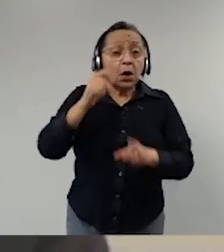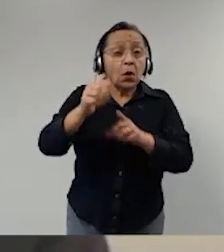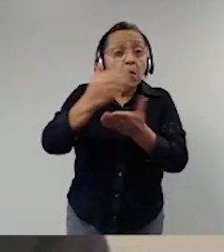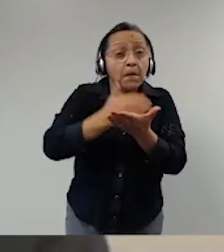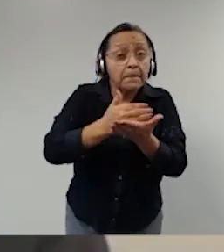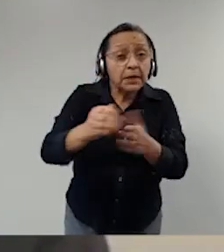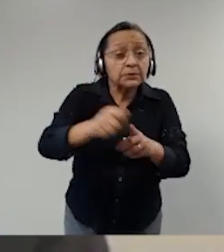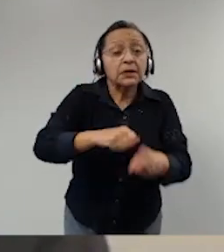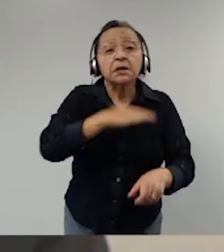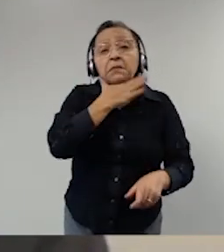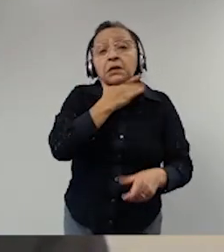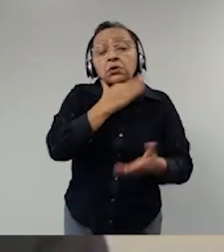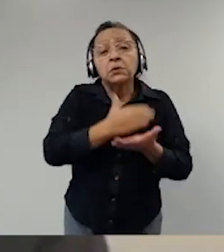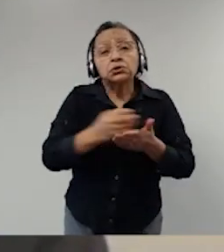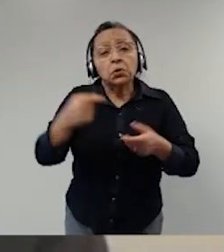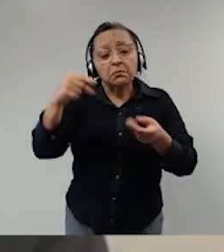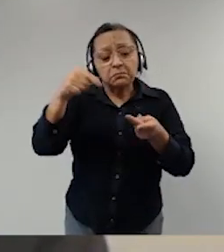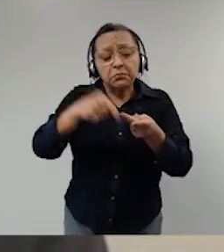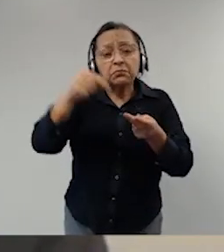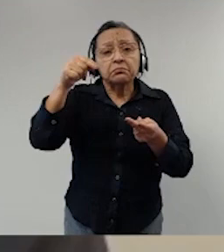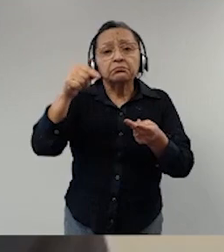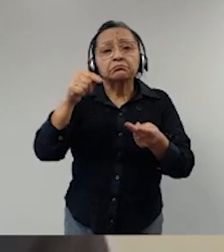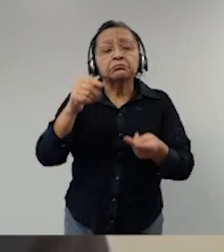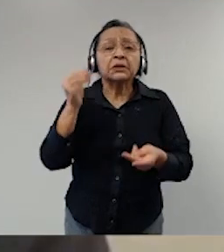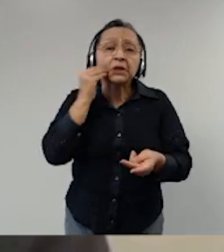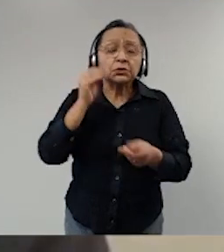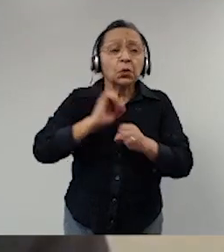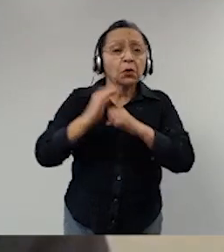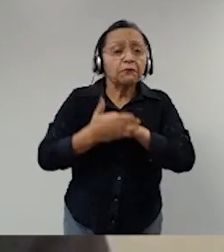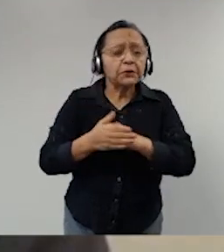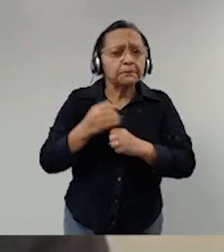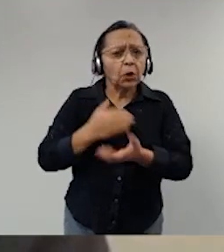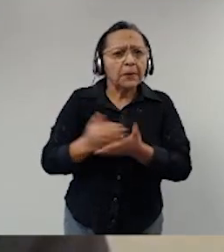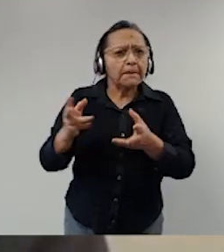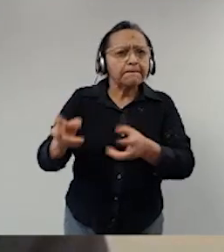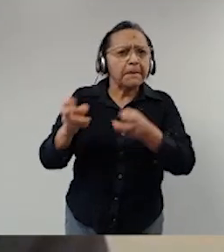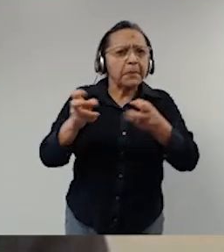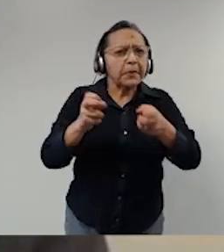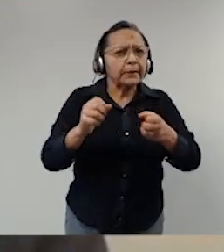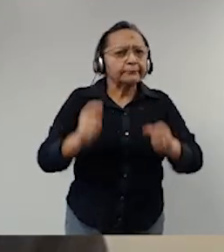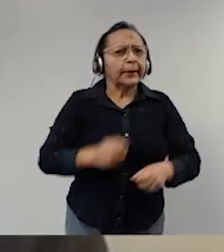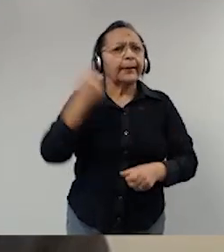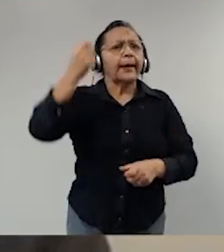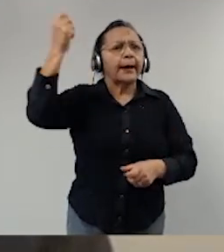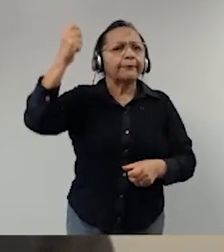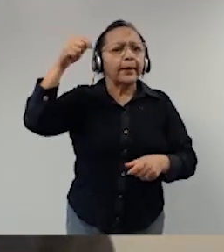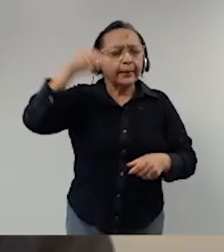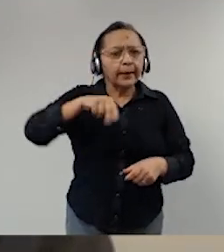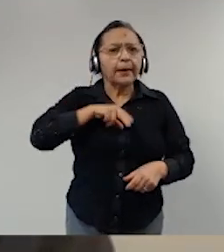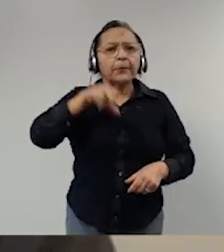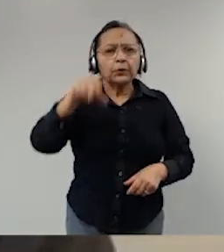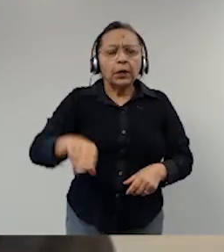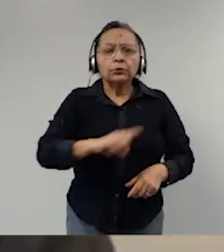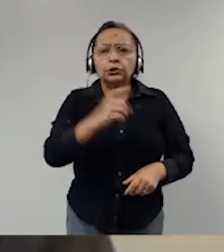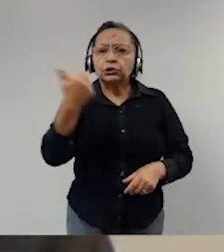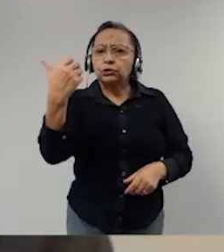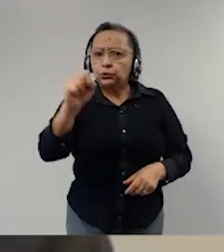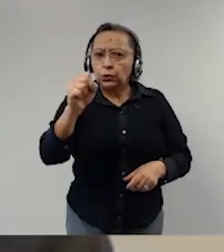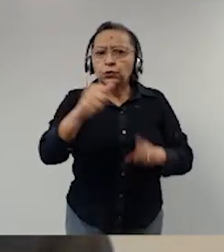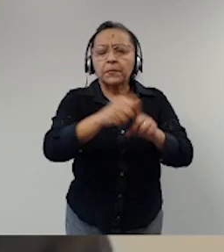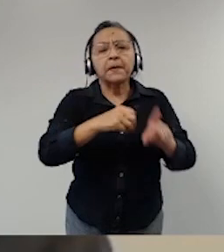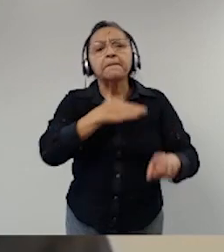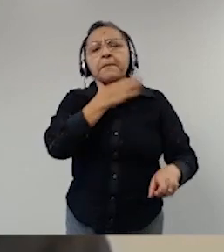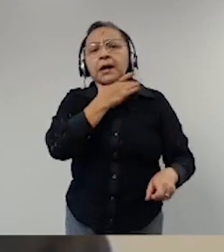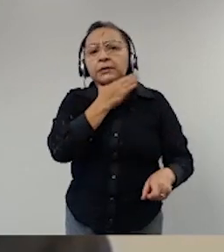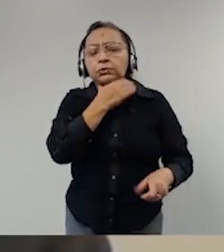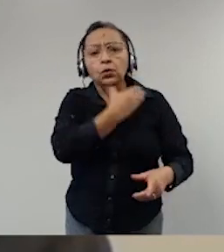haver os testes do Covid, a percebermos da gravidade, e em Portugal, no dia 18 de março, o governo decretou o